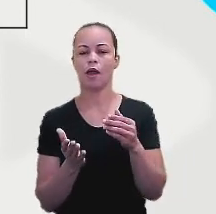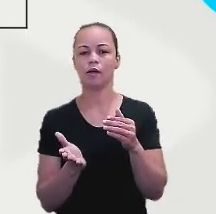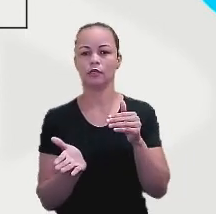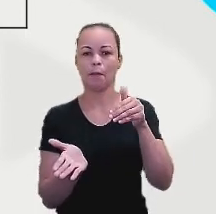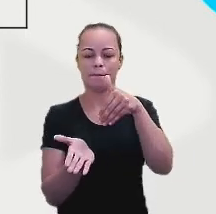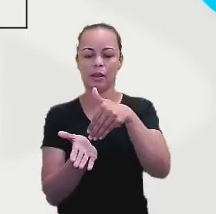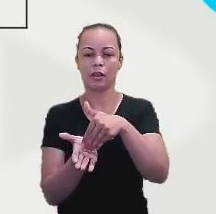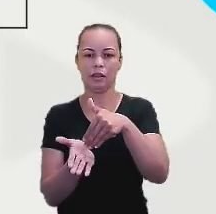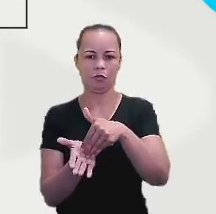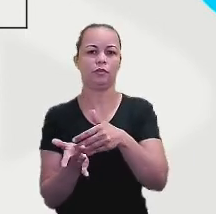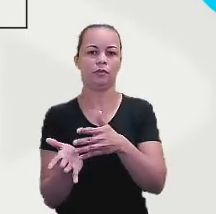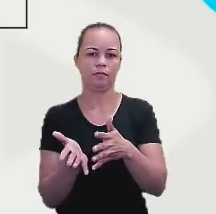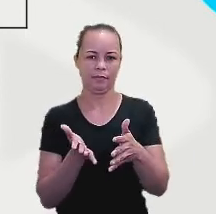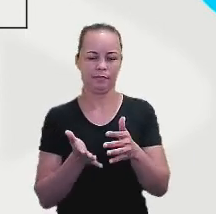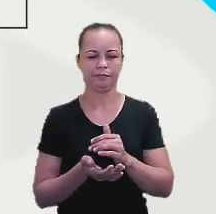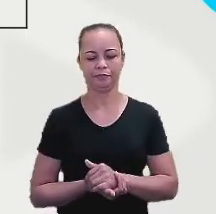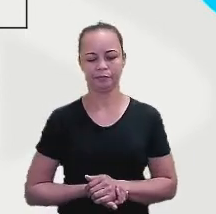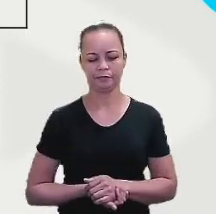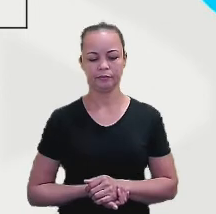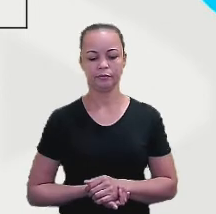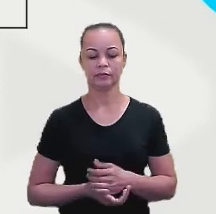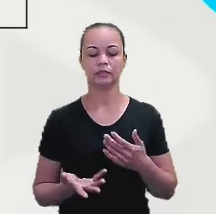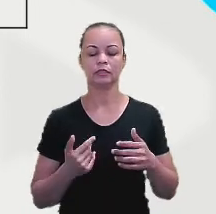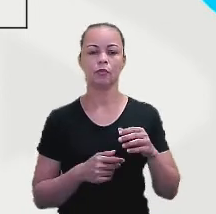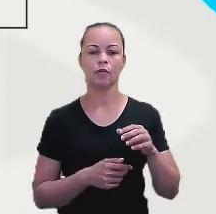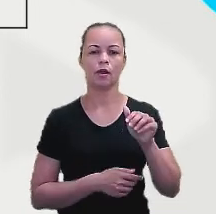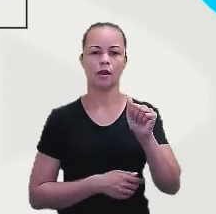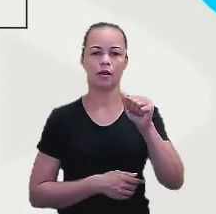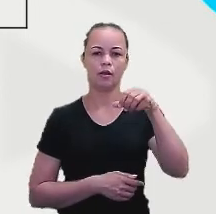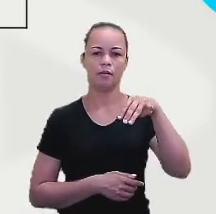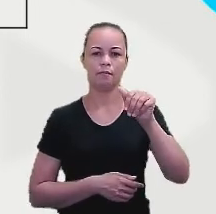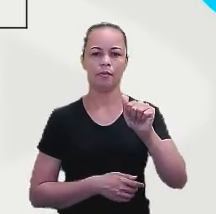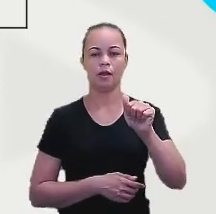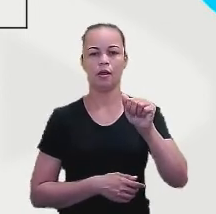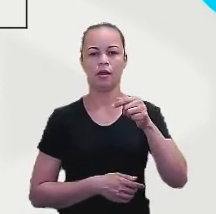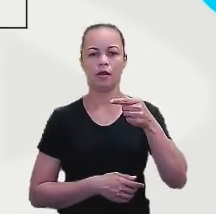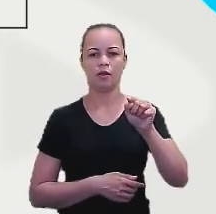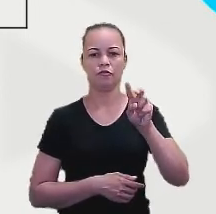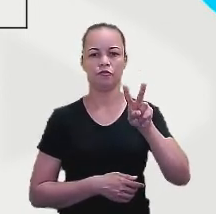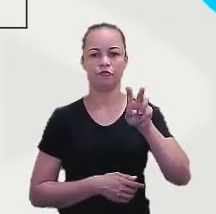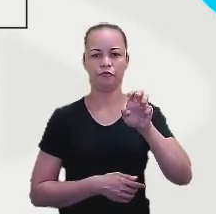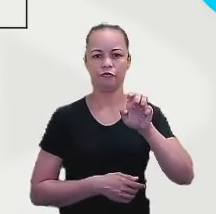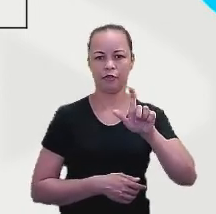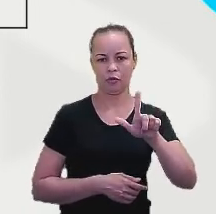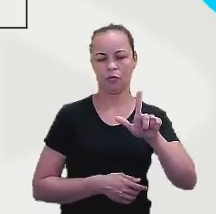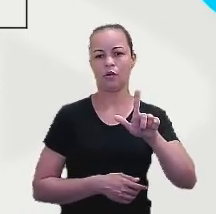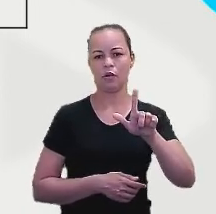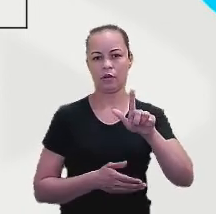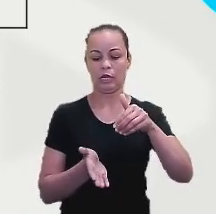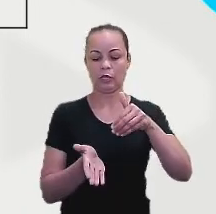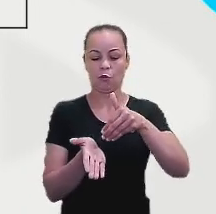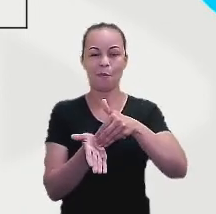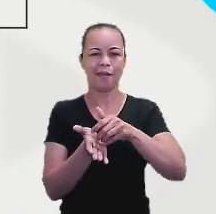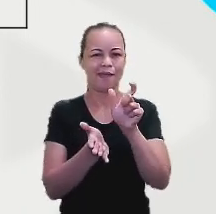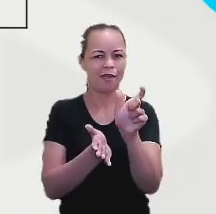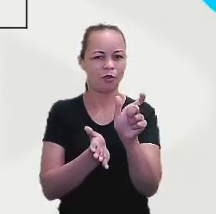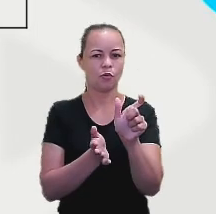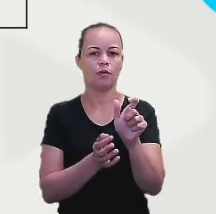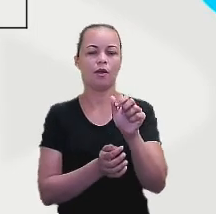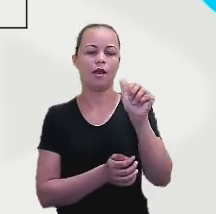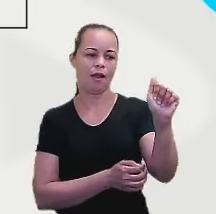temos alguns exemplos aqui, ó. Amável, tá? Então, véu é a última, má é a penúltima.